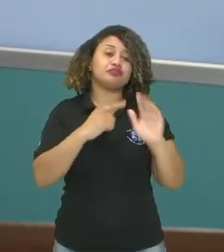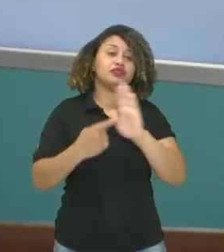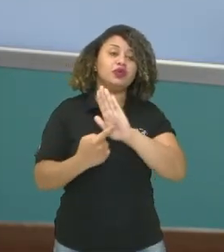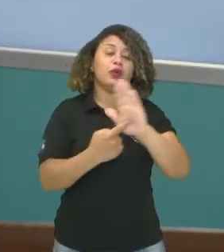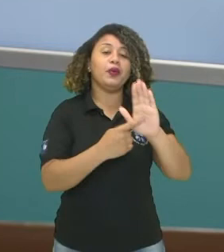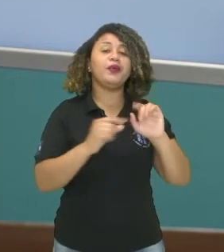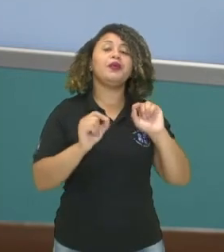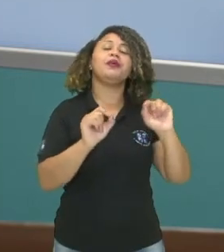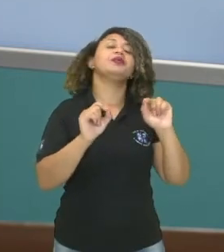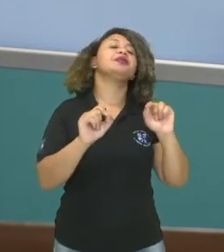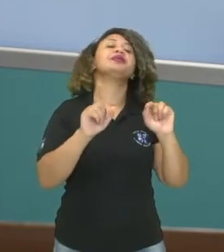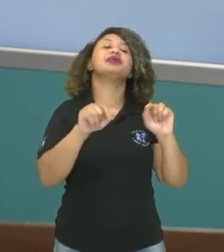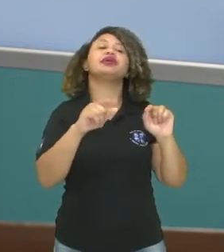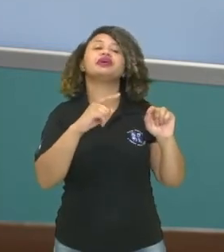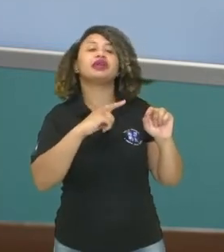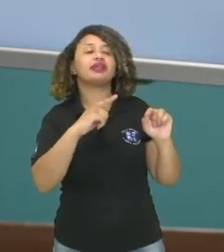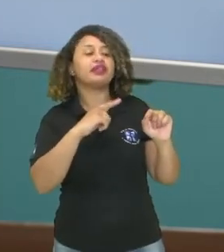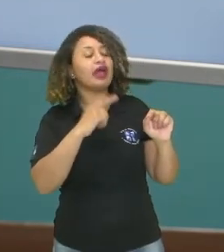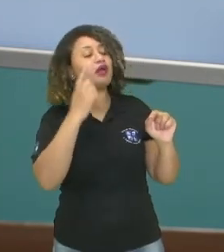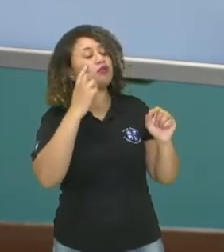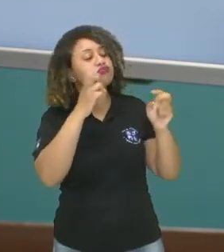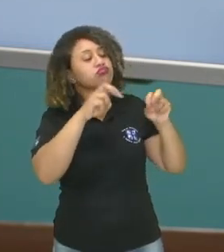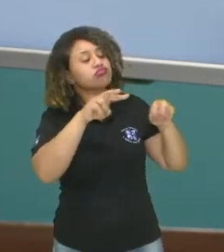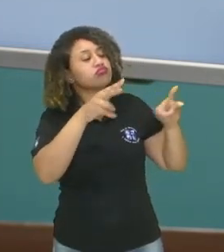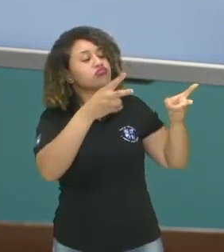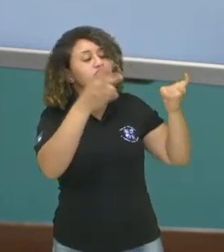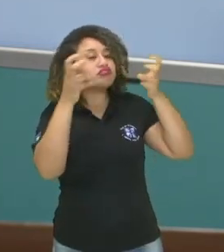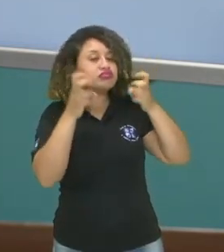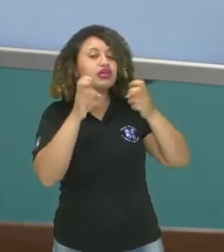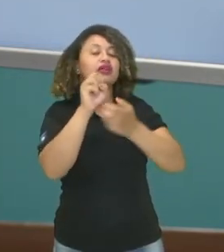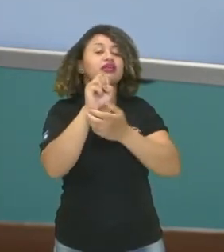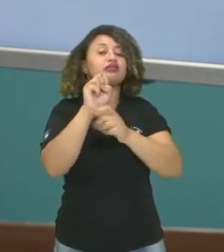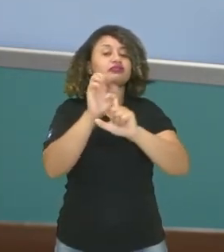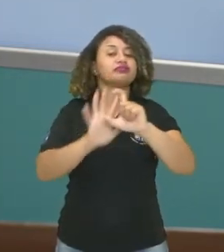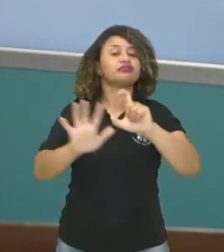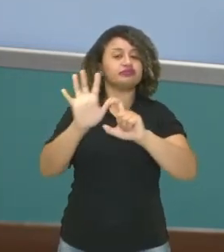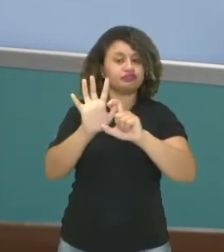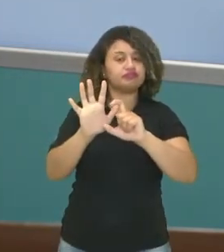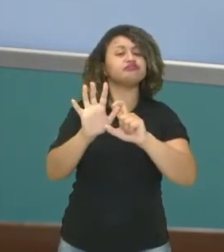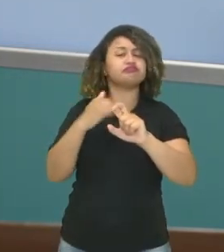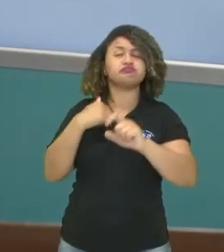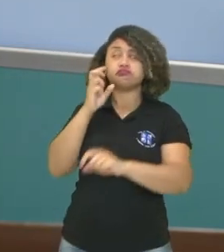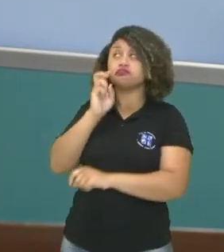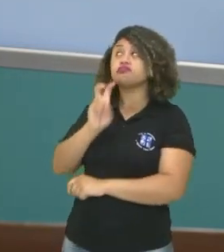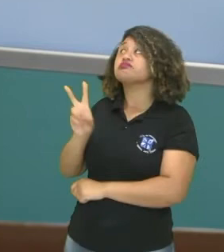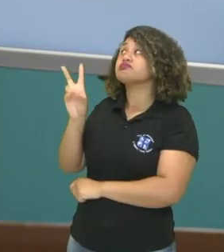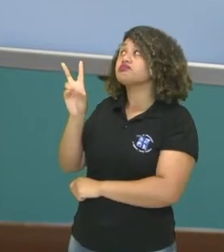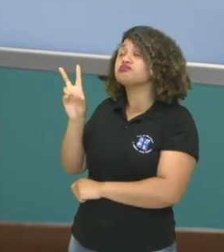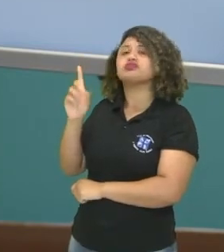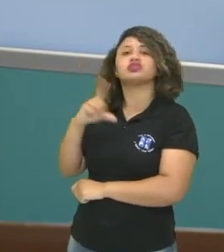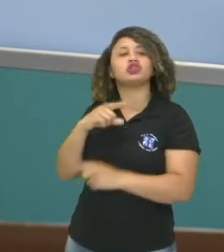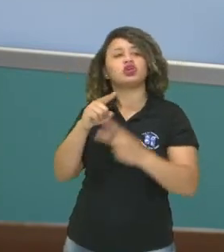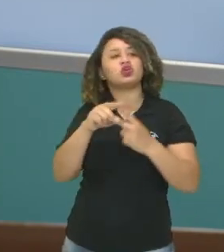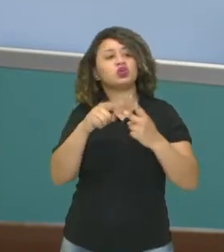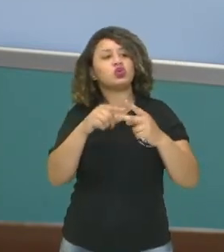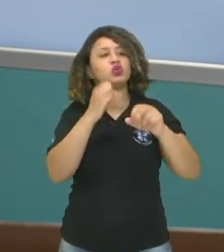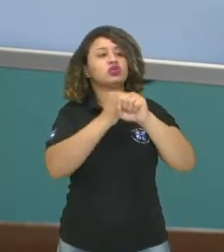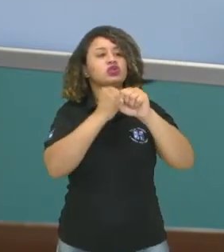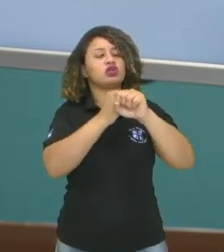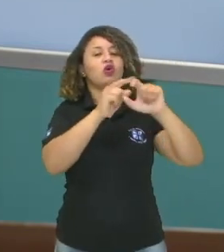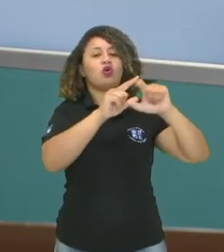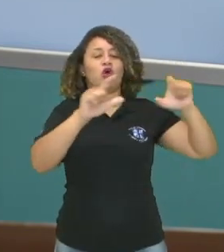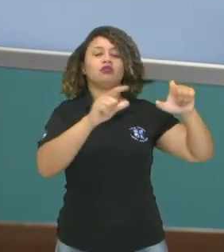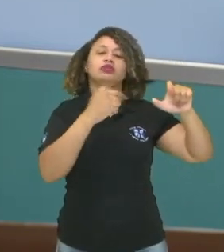mostrando o que vemos nessa charge, são esses. Duas construções, uma sólida, em pé,